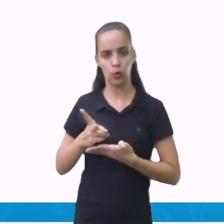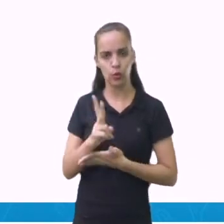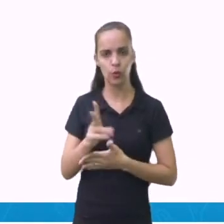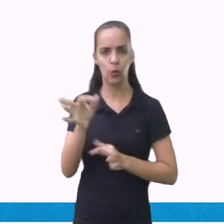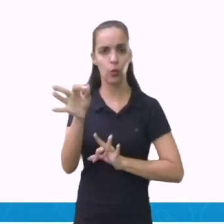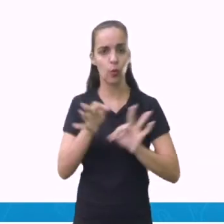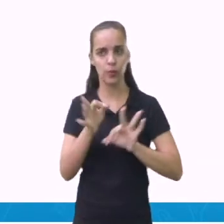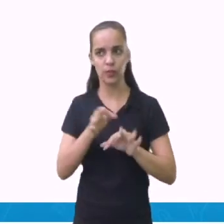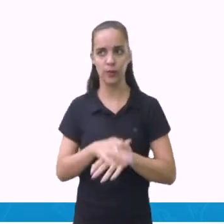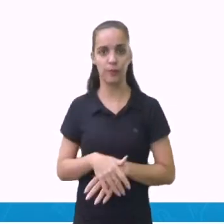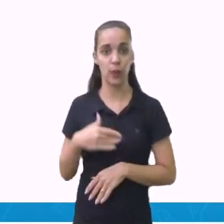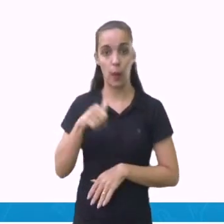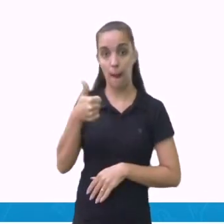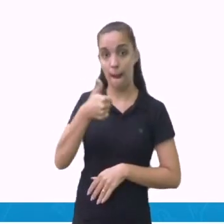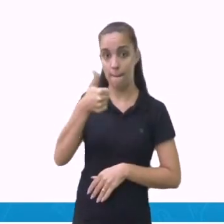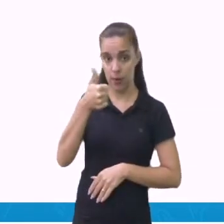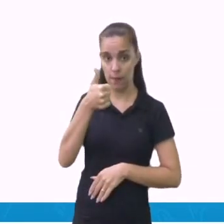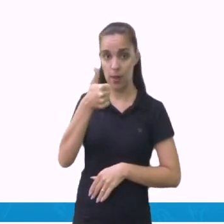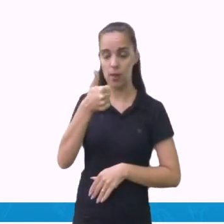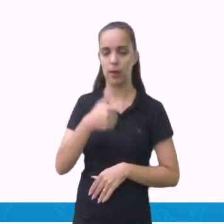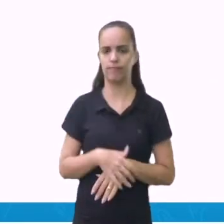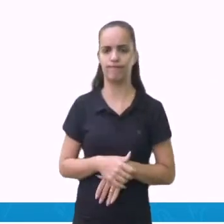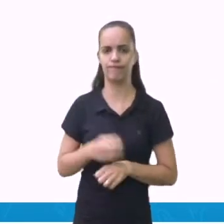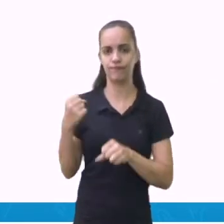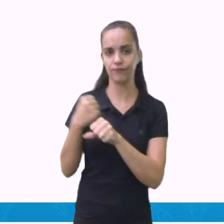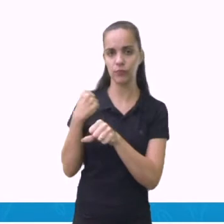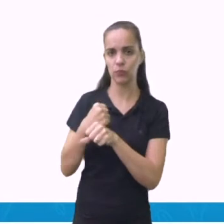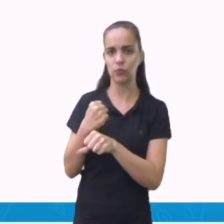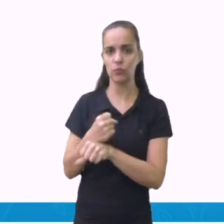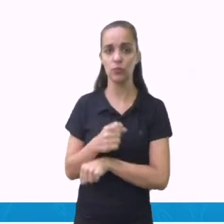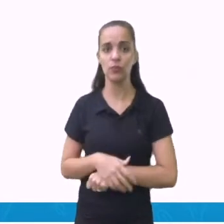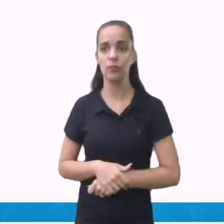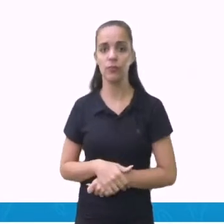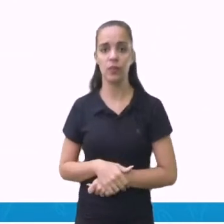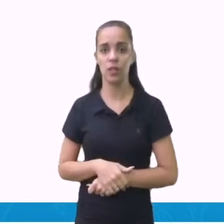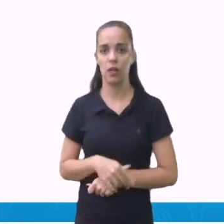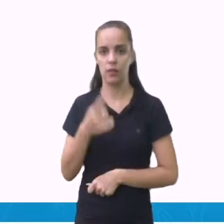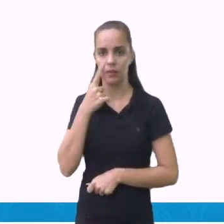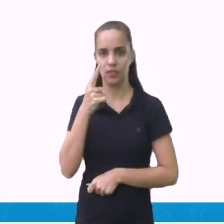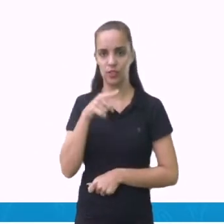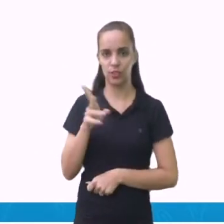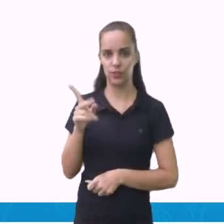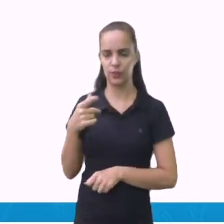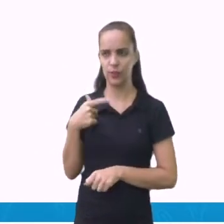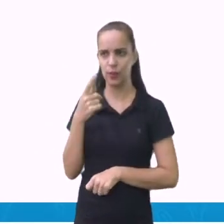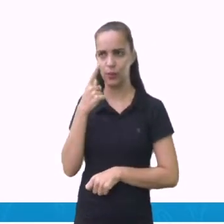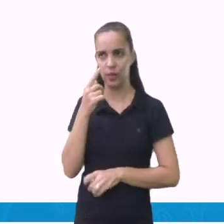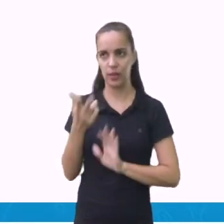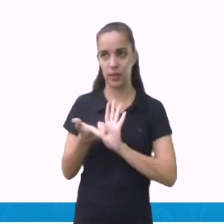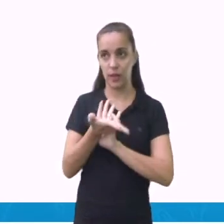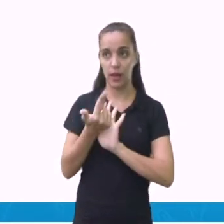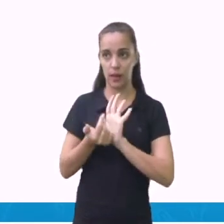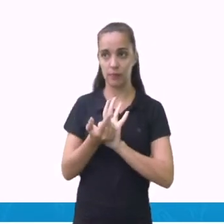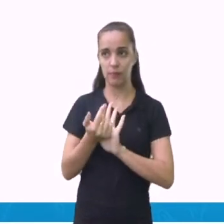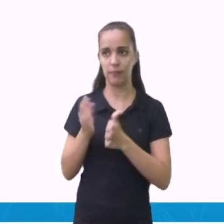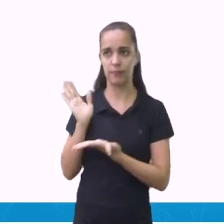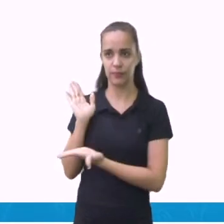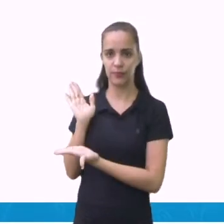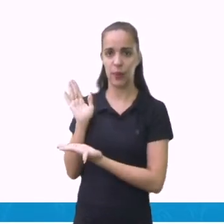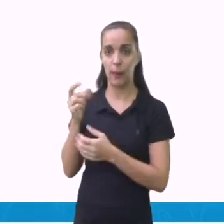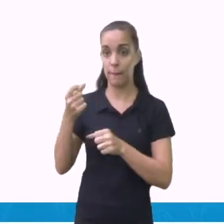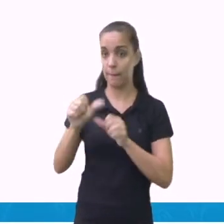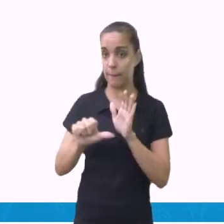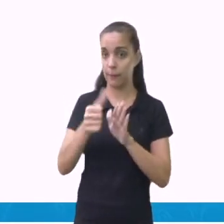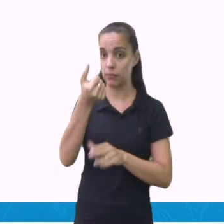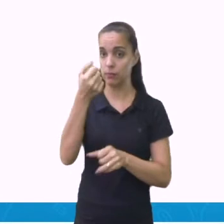projeto. Então, a primeira construção de Brasília, a gente viu aí na imagem passada, olha lá, a imagem passada tem ali uma primeira